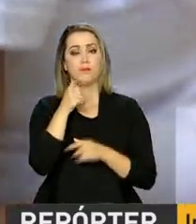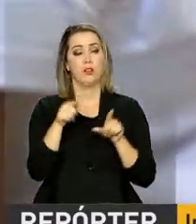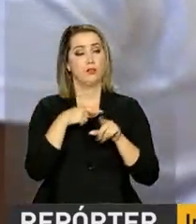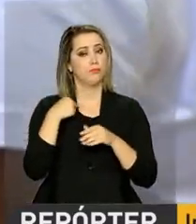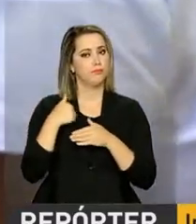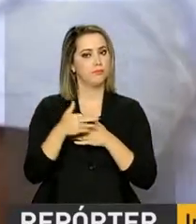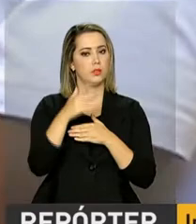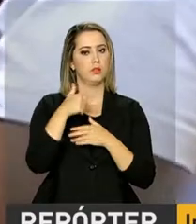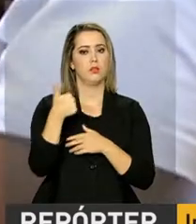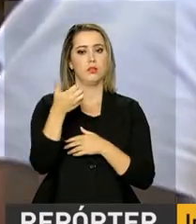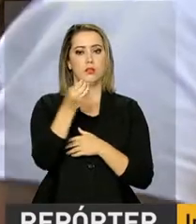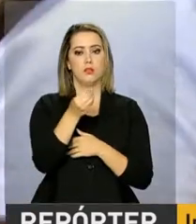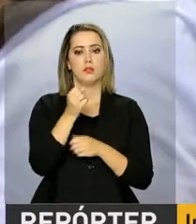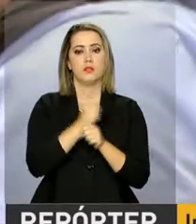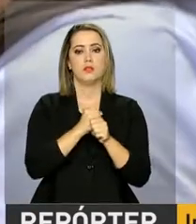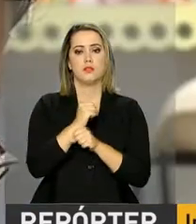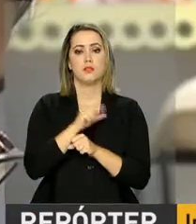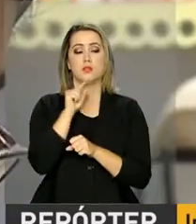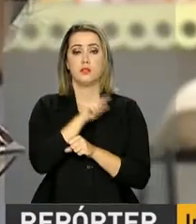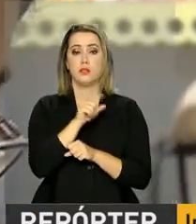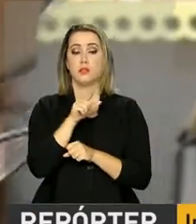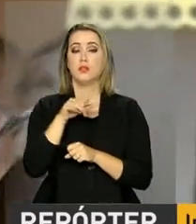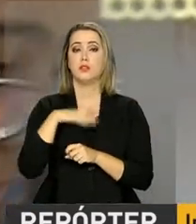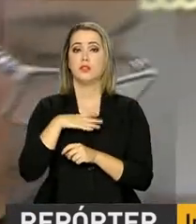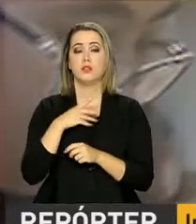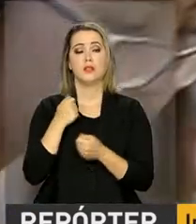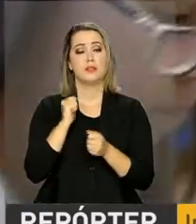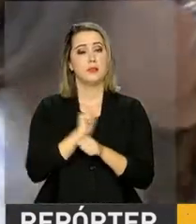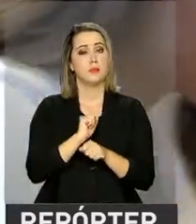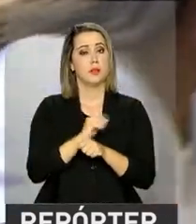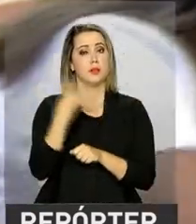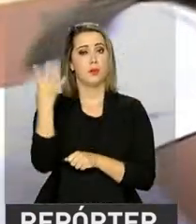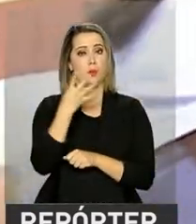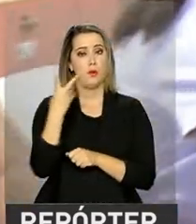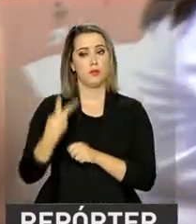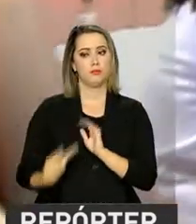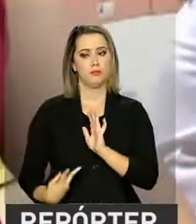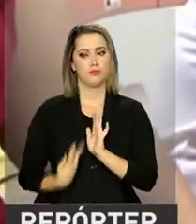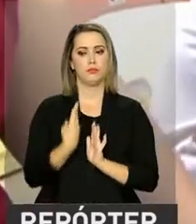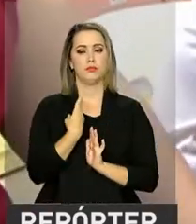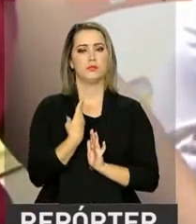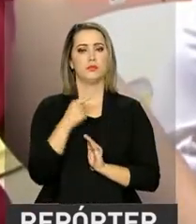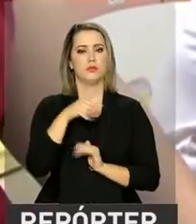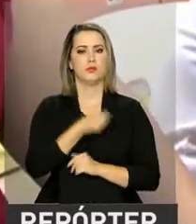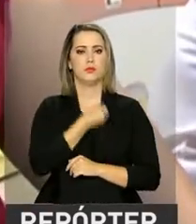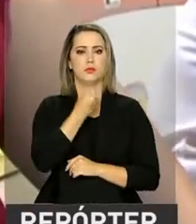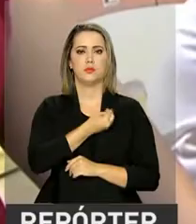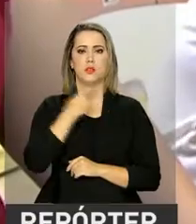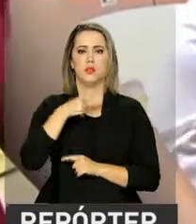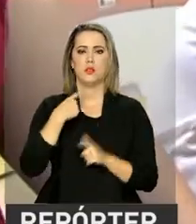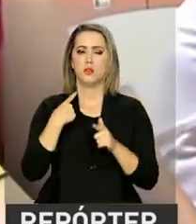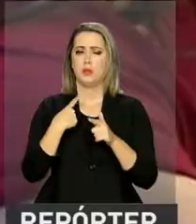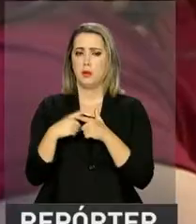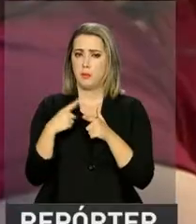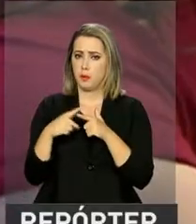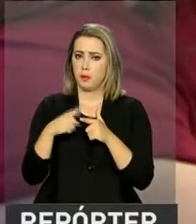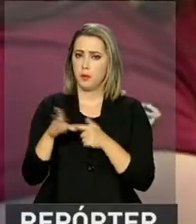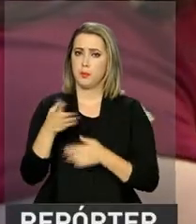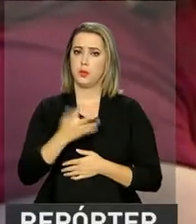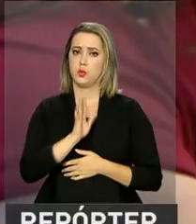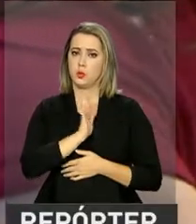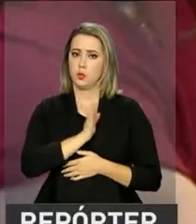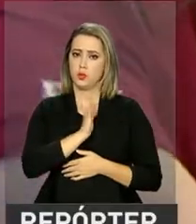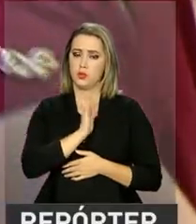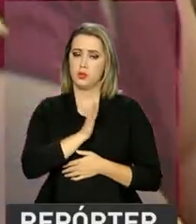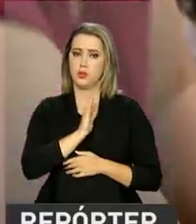anos, Júlia Lucena aguarda no hospital a quarta cirurgia da vida dela. A menina nasceu com uma anomalia cardíaca que a impede